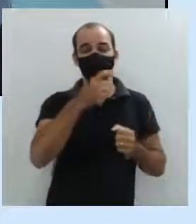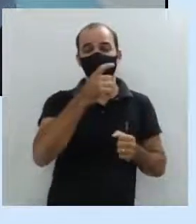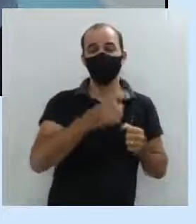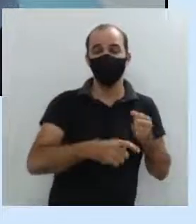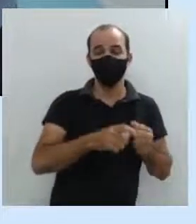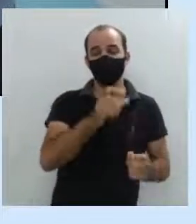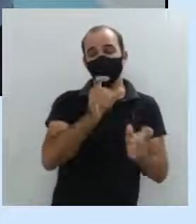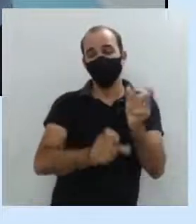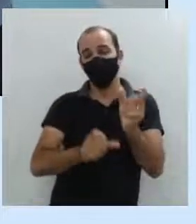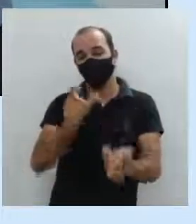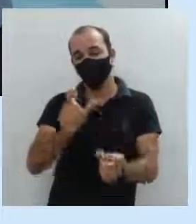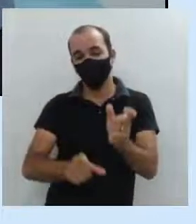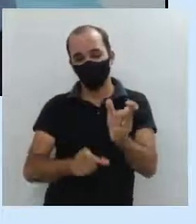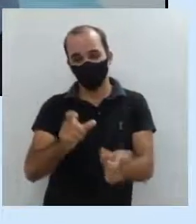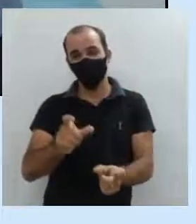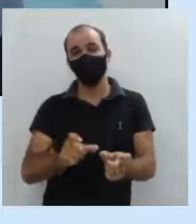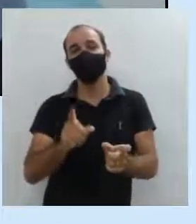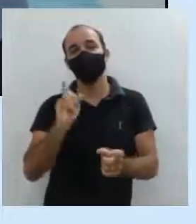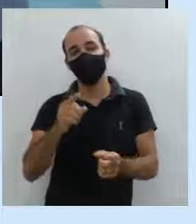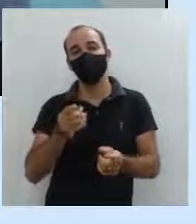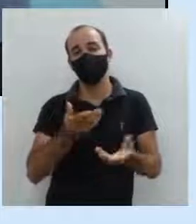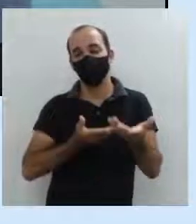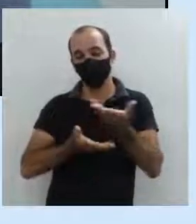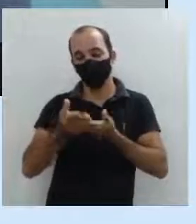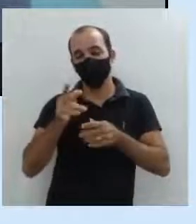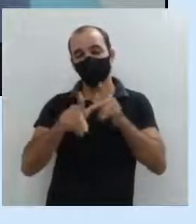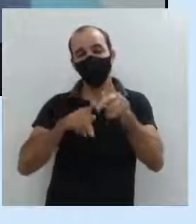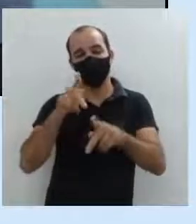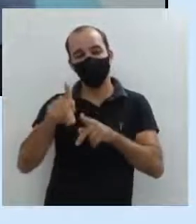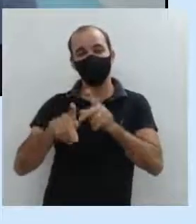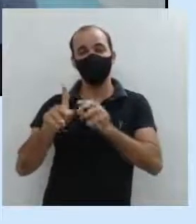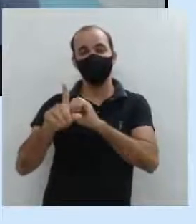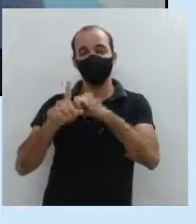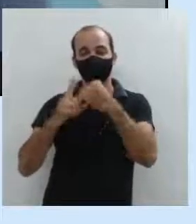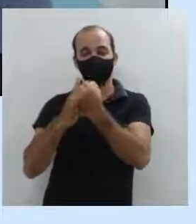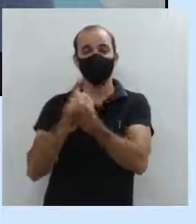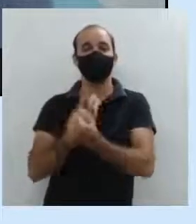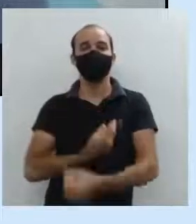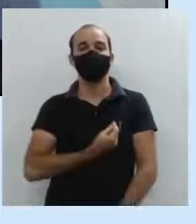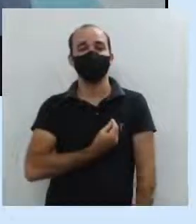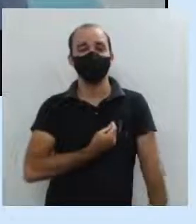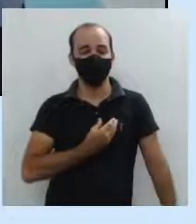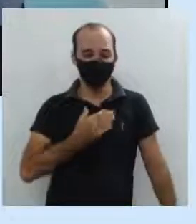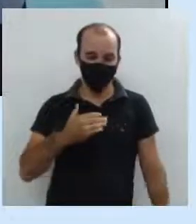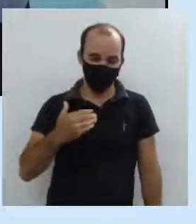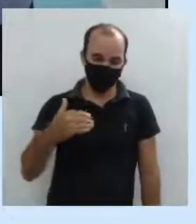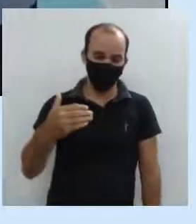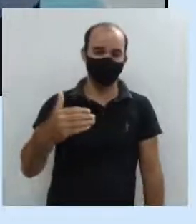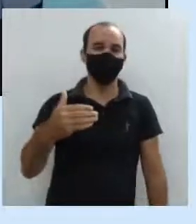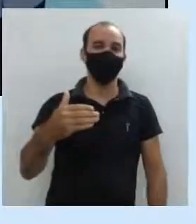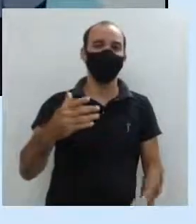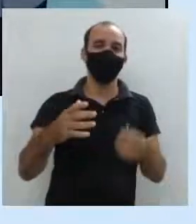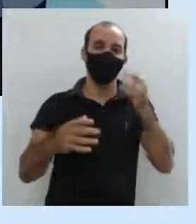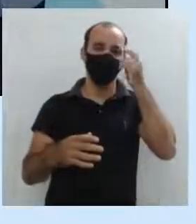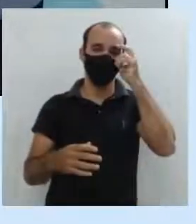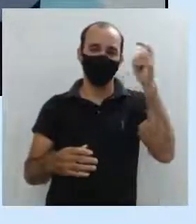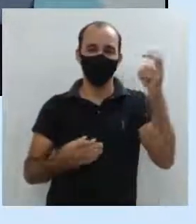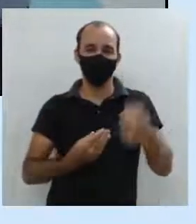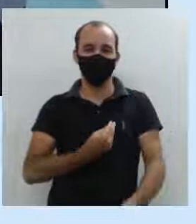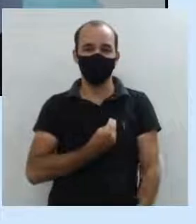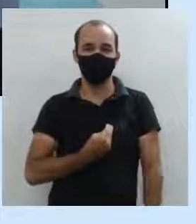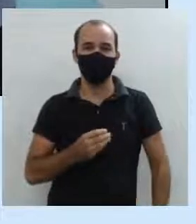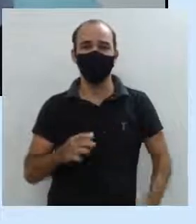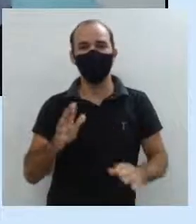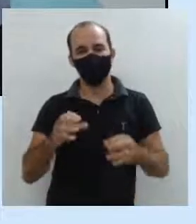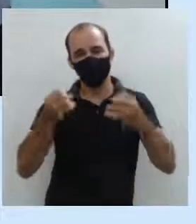que somos nós, que fazemos parte dessa ideia, dessa história, dessa convivência com essa indústria cultural. Vamos entender